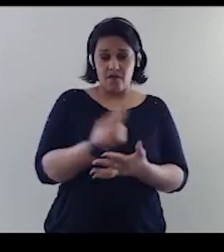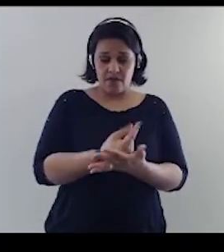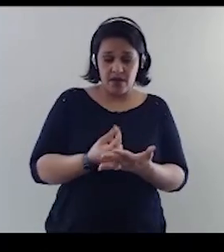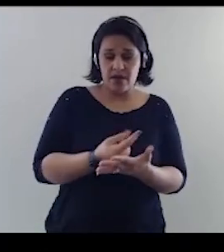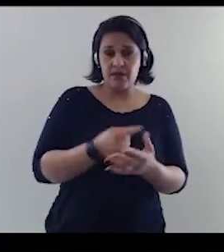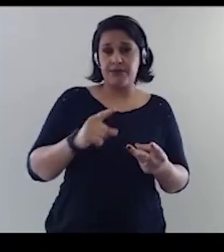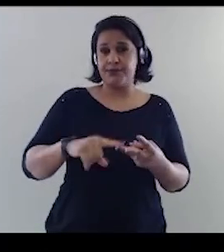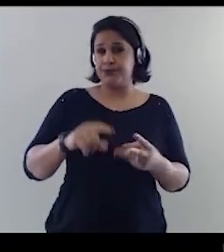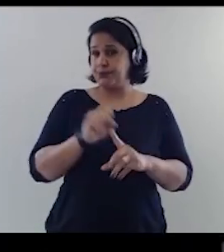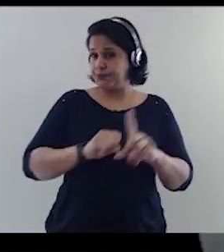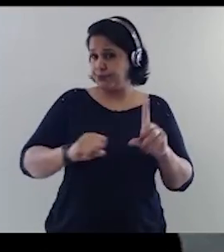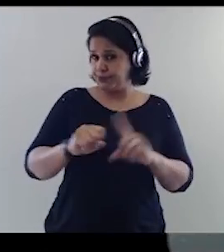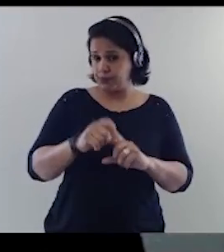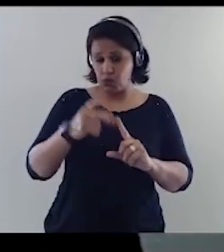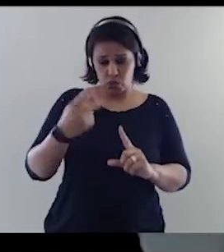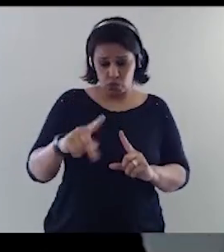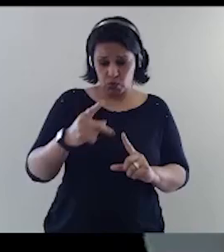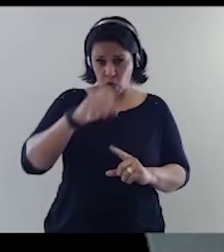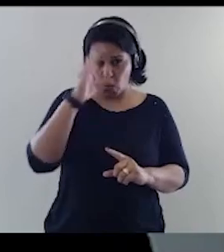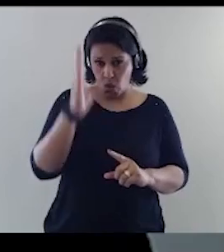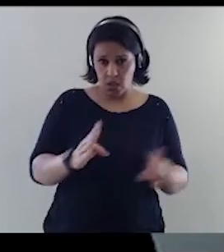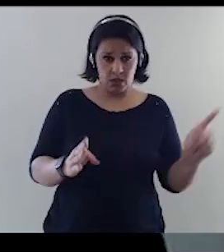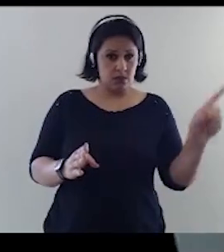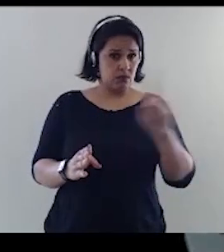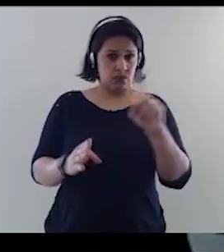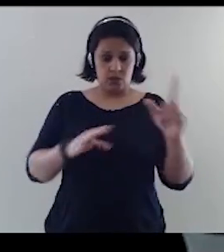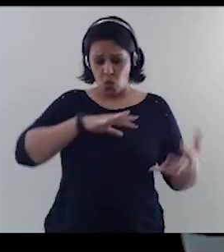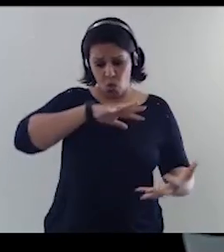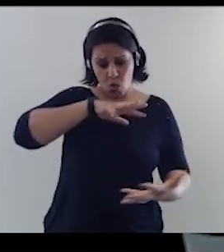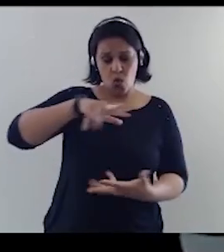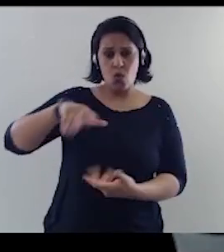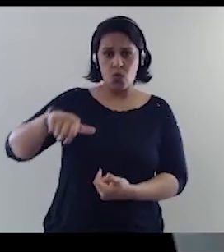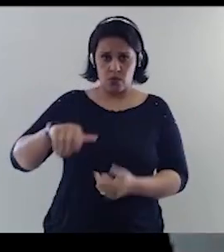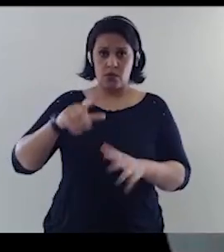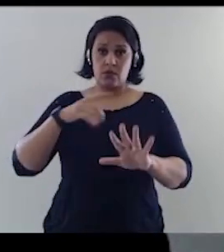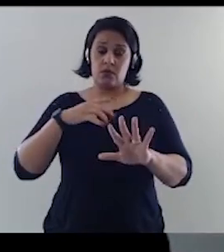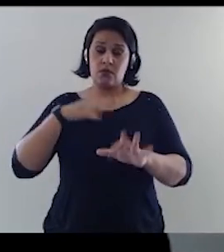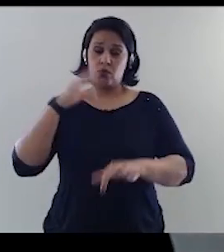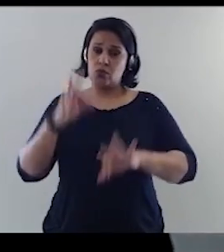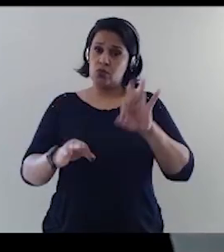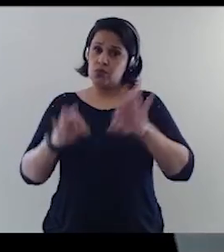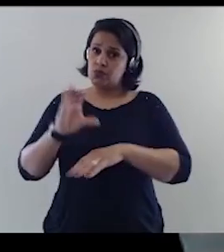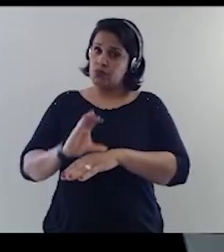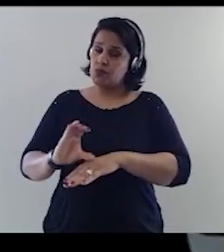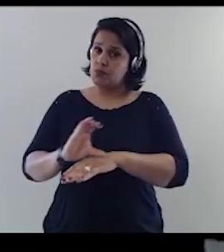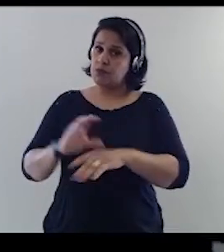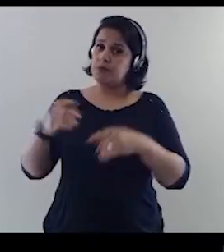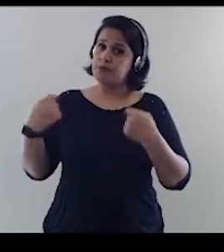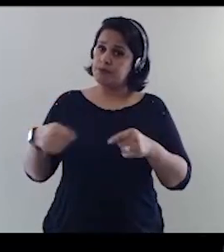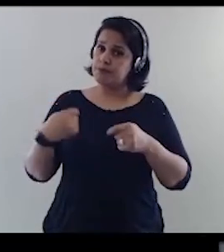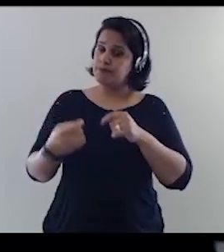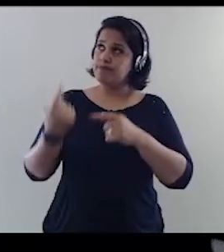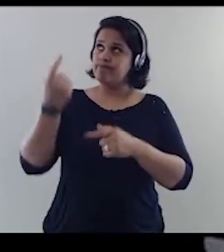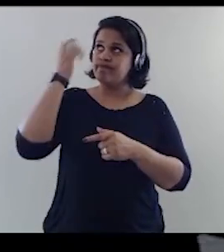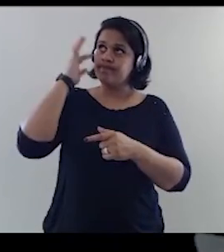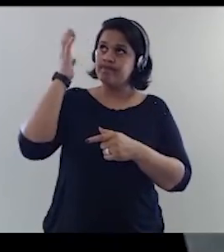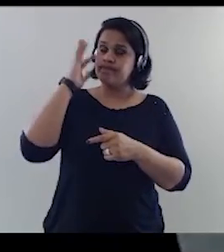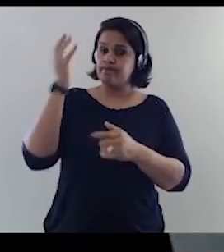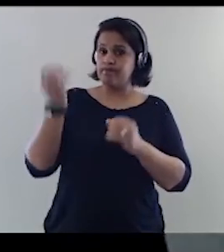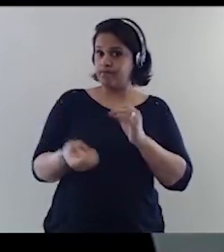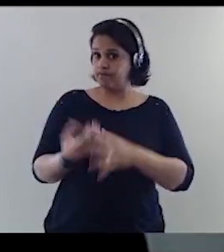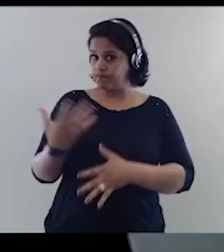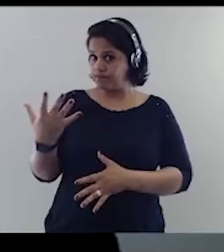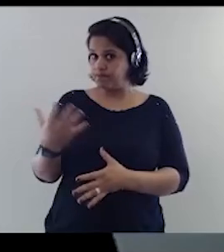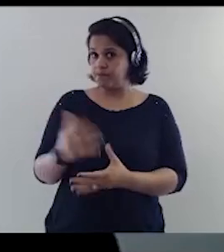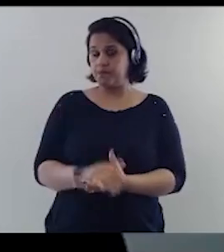Brasil. E é precisamente nestes períodos que a justiça constitucional costuma ser mais criativa.